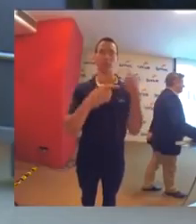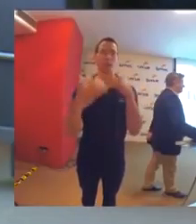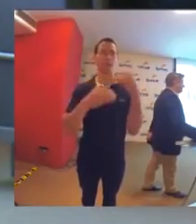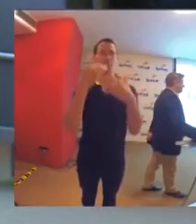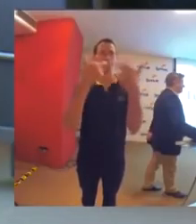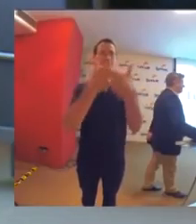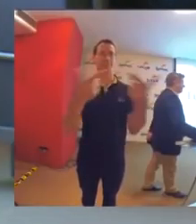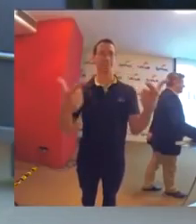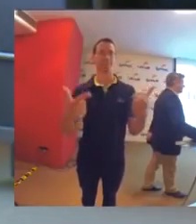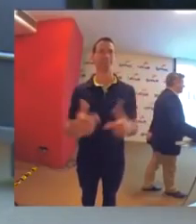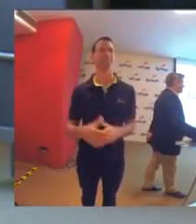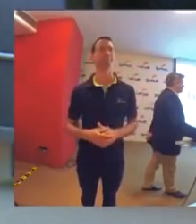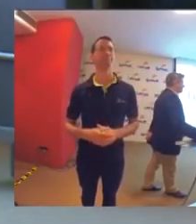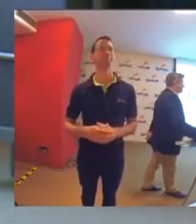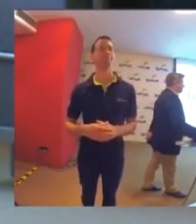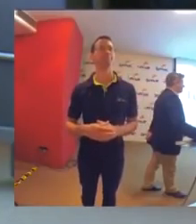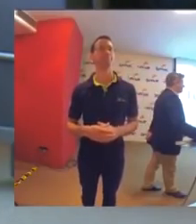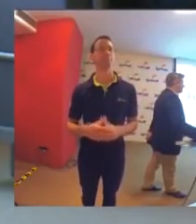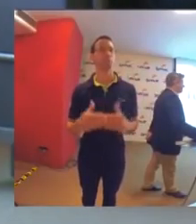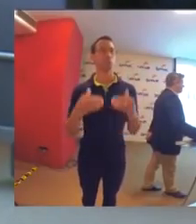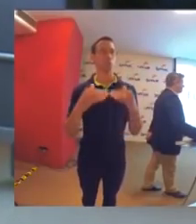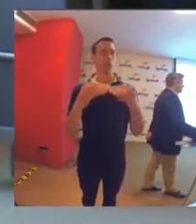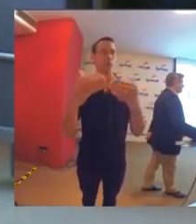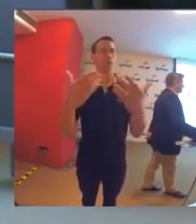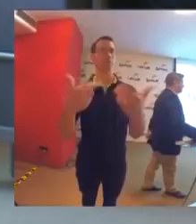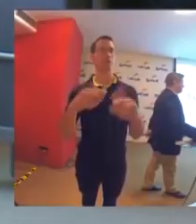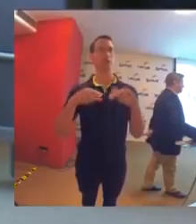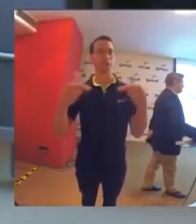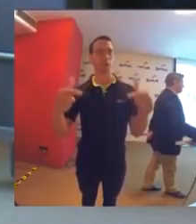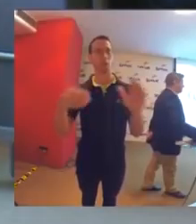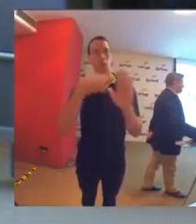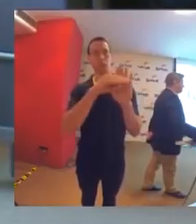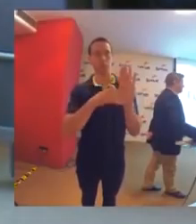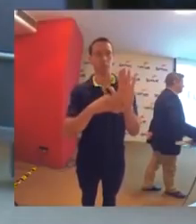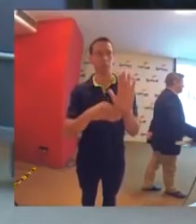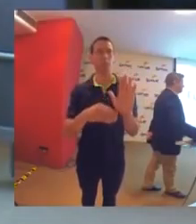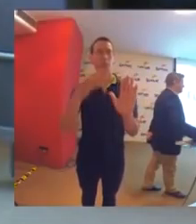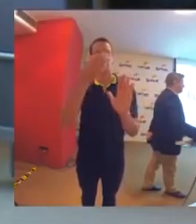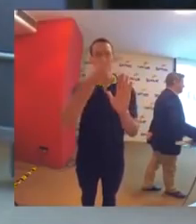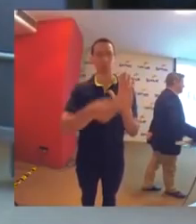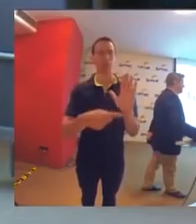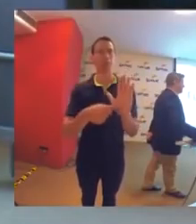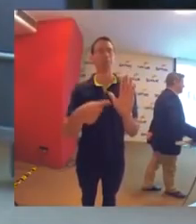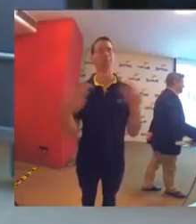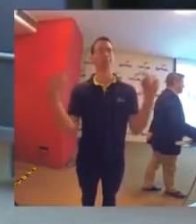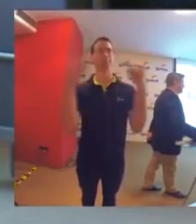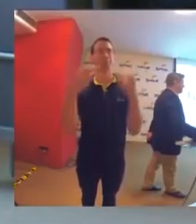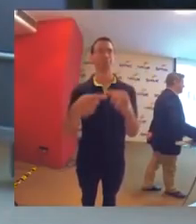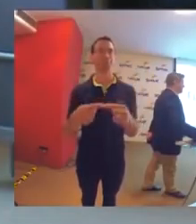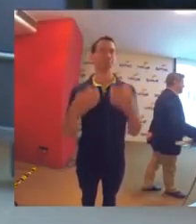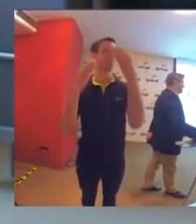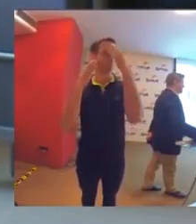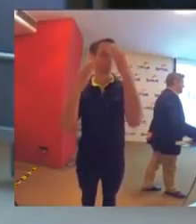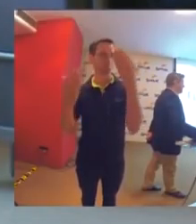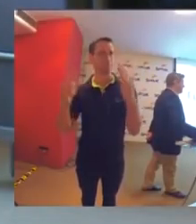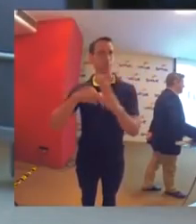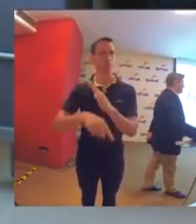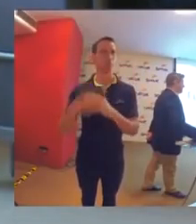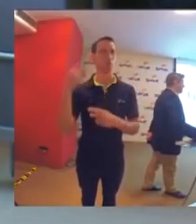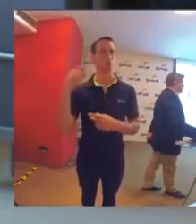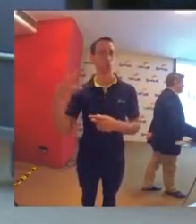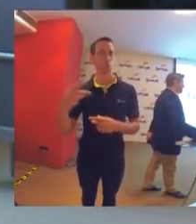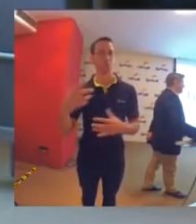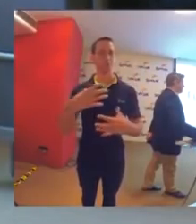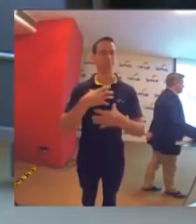nossa ação, nosso princípio, e eu acho que é onde também esse projeto se insere. Então, agradecer profundamente a sua inspiração, né, para